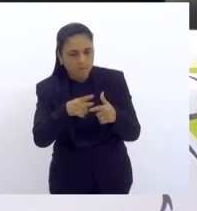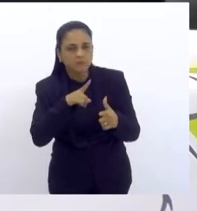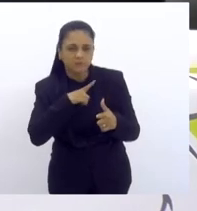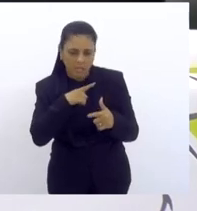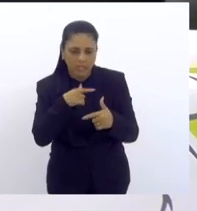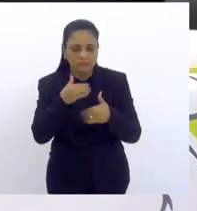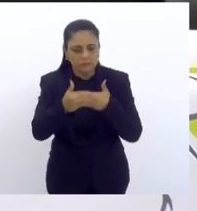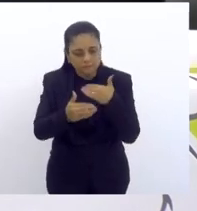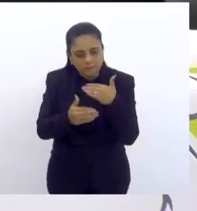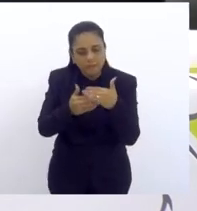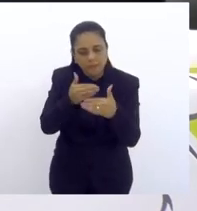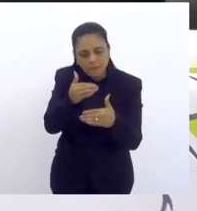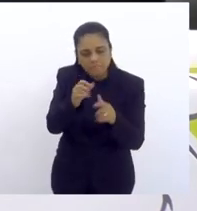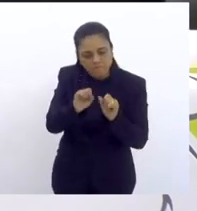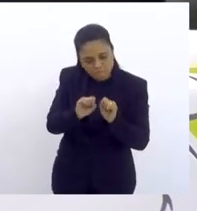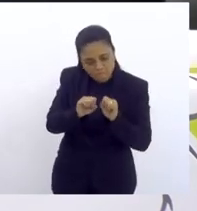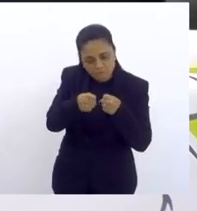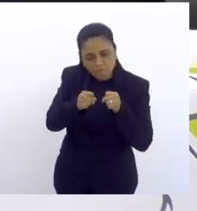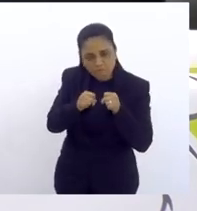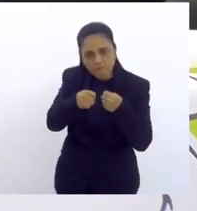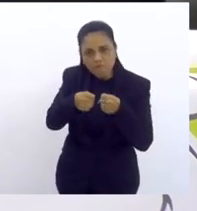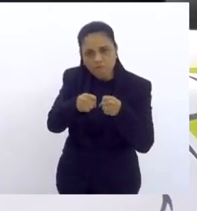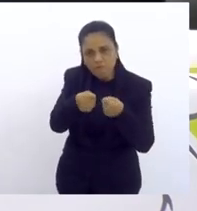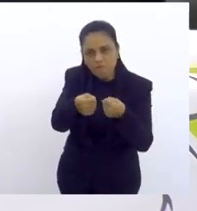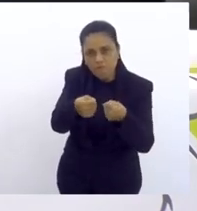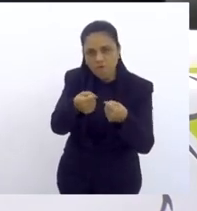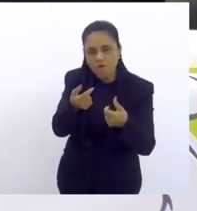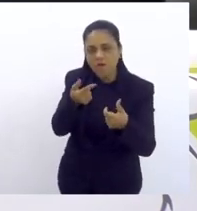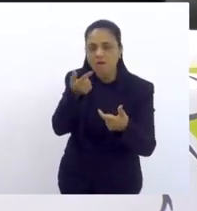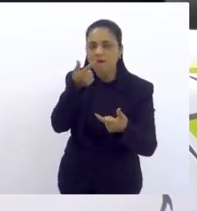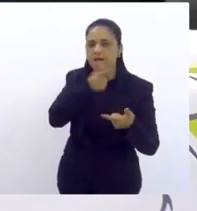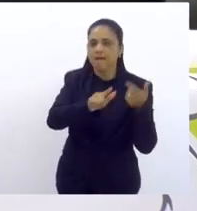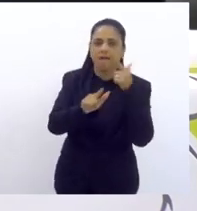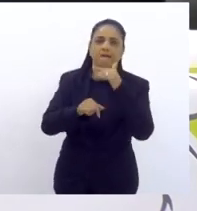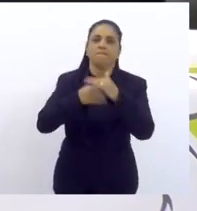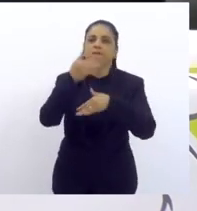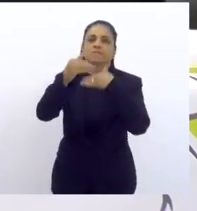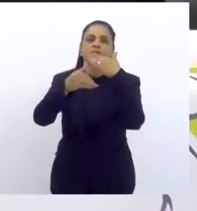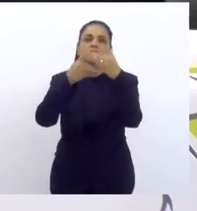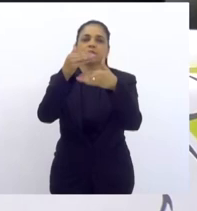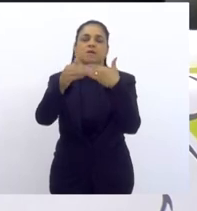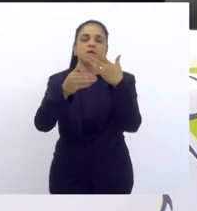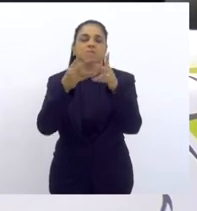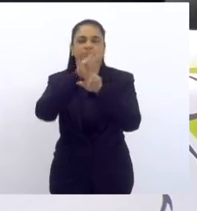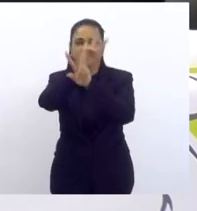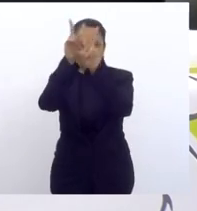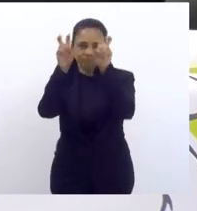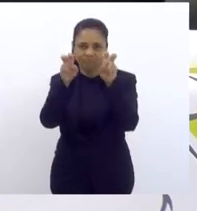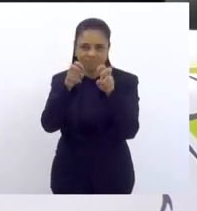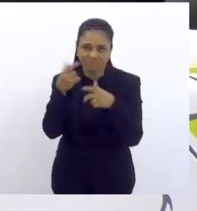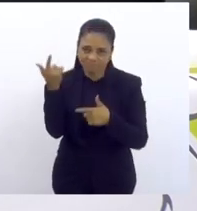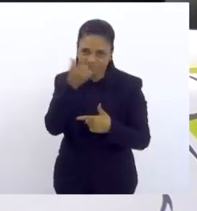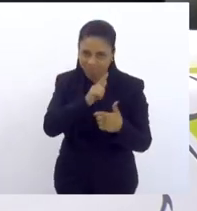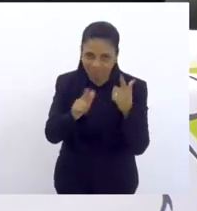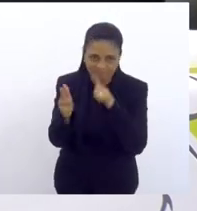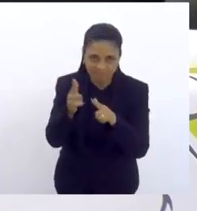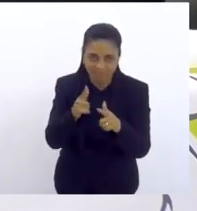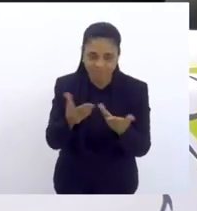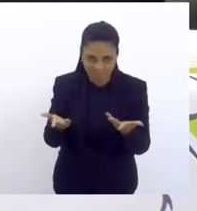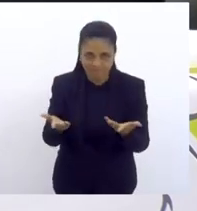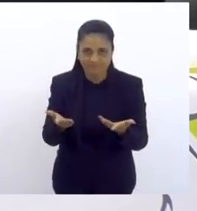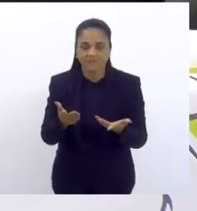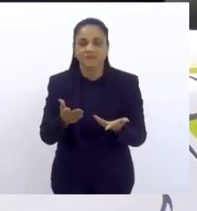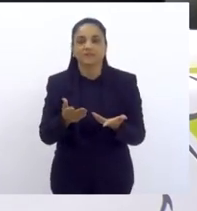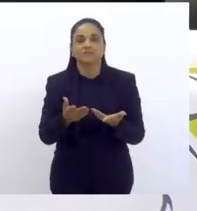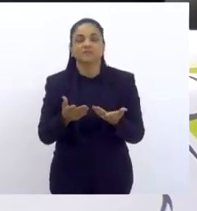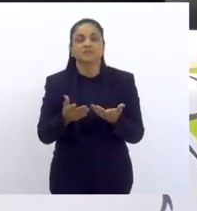esses pequenos esforços que fazem uma causa Grande Às vezes a gente não vai